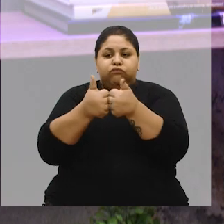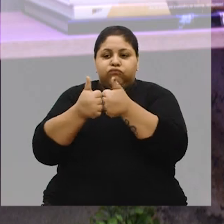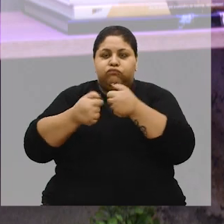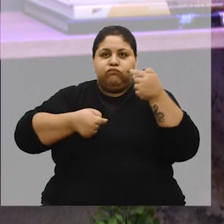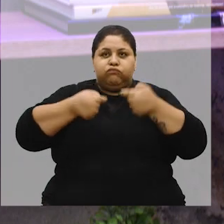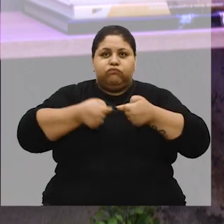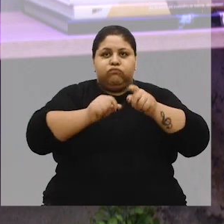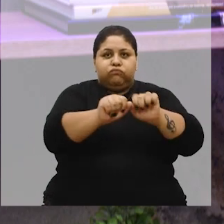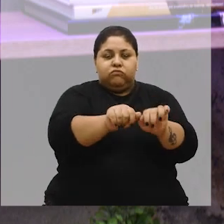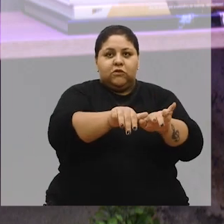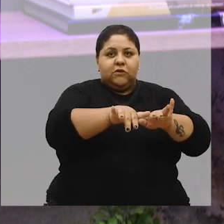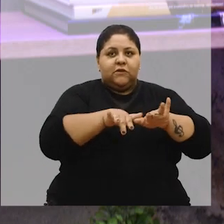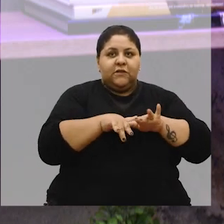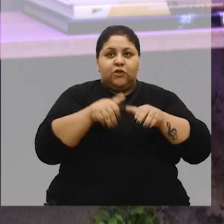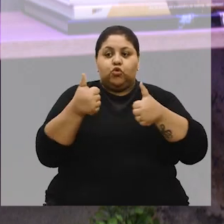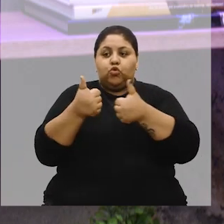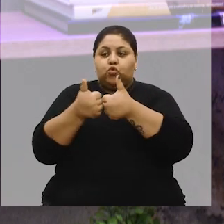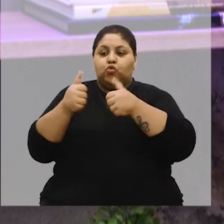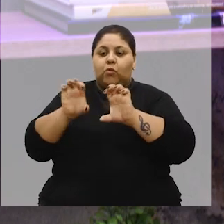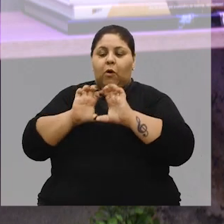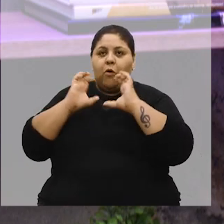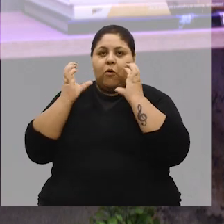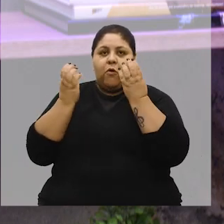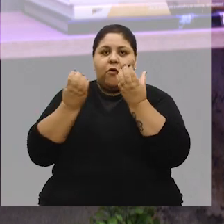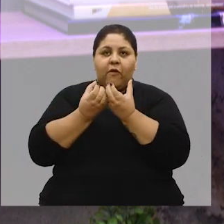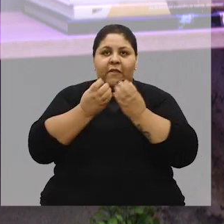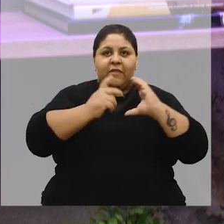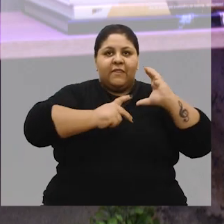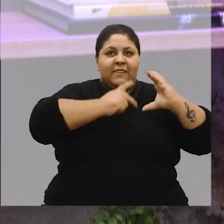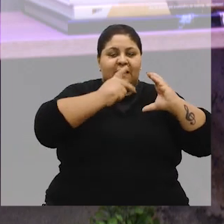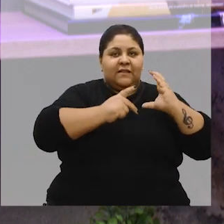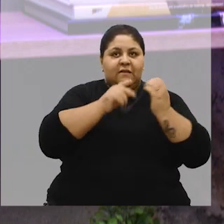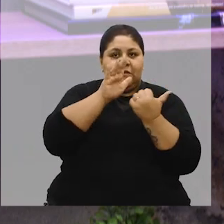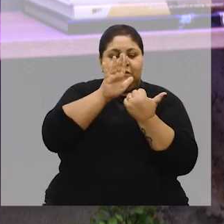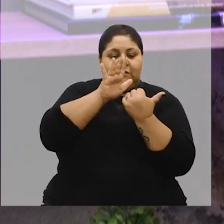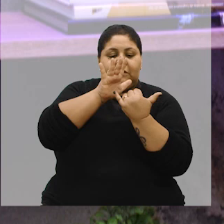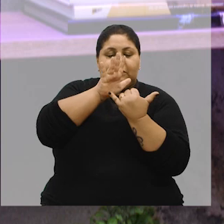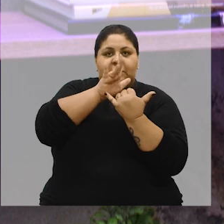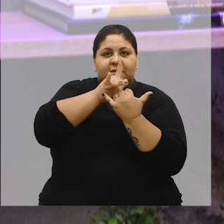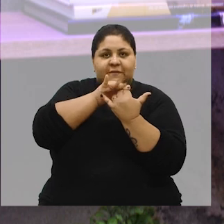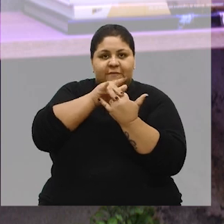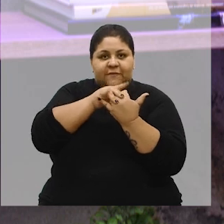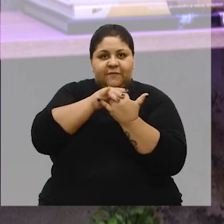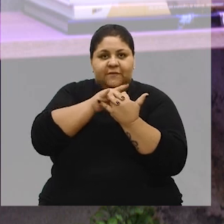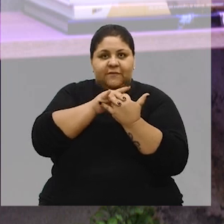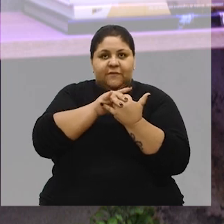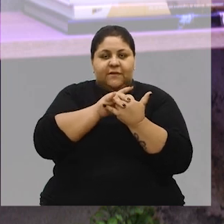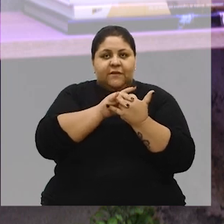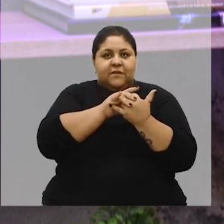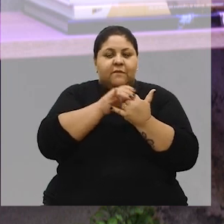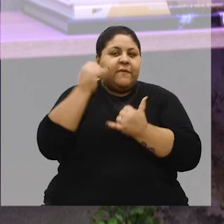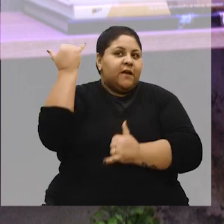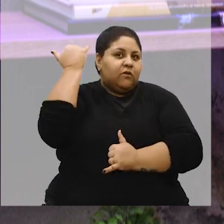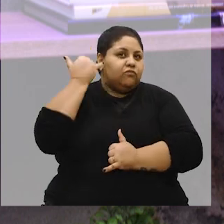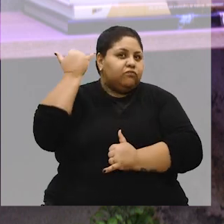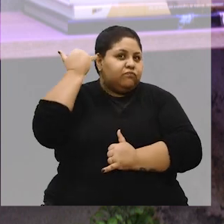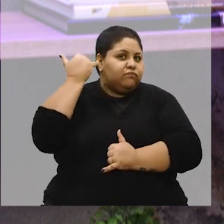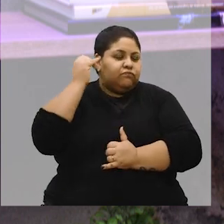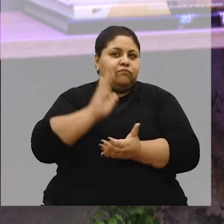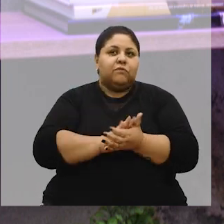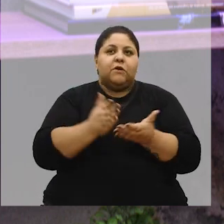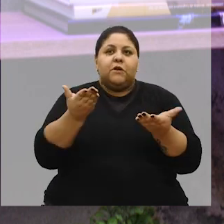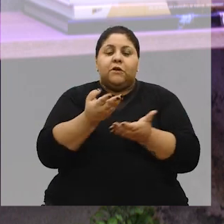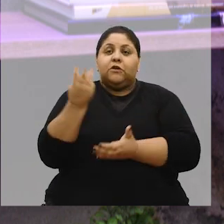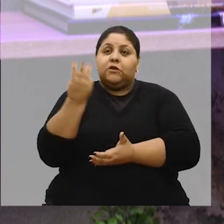discussões do parlamento com a comunidade na TV, no YouTube e também nas plataformas de áudio. Nesse que é o